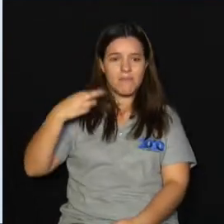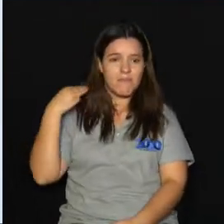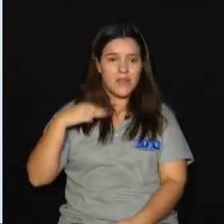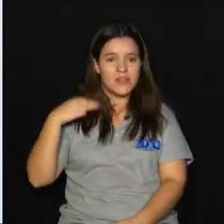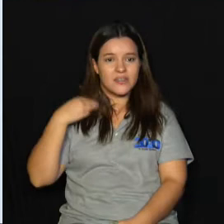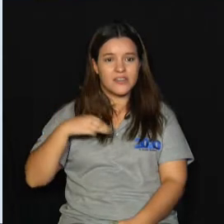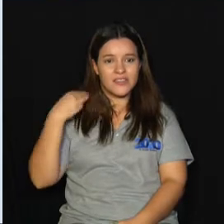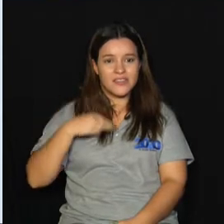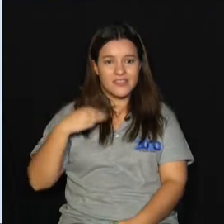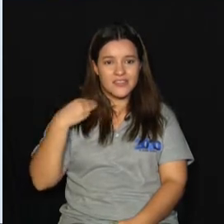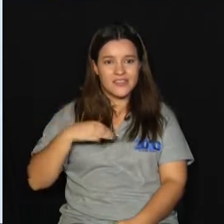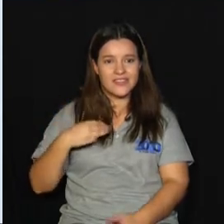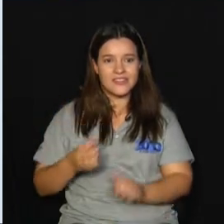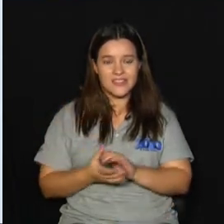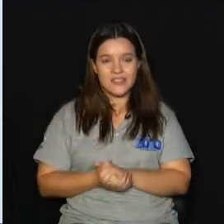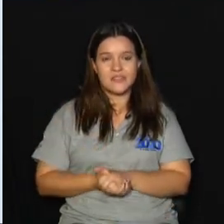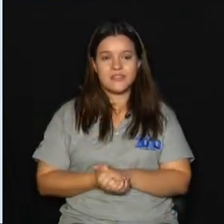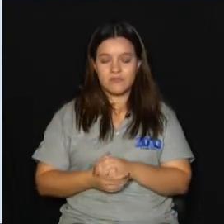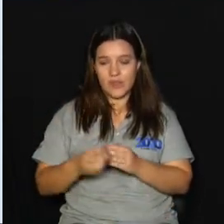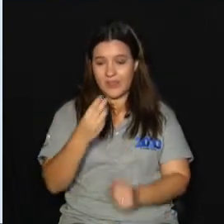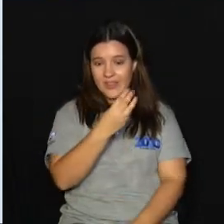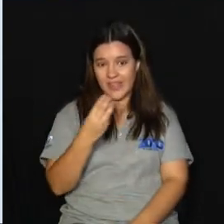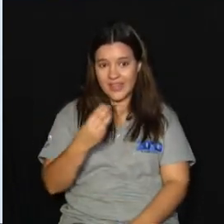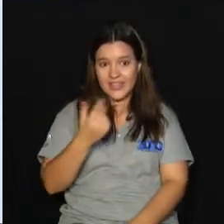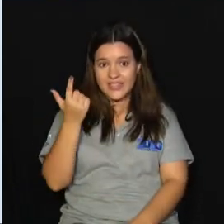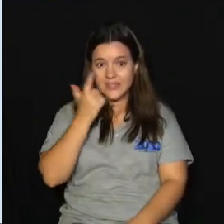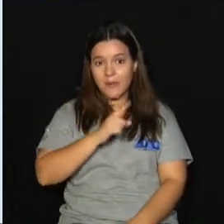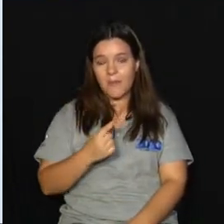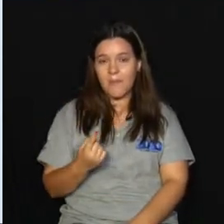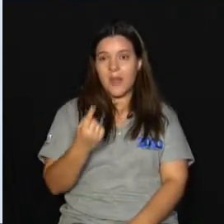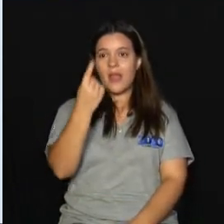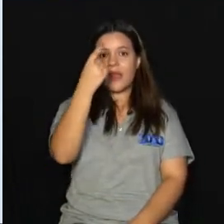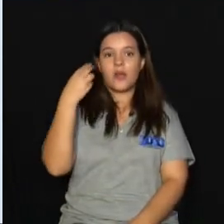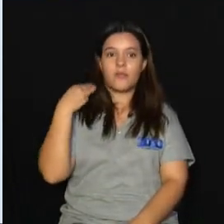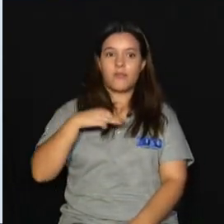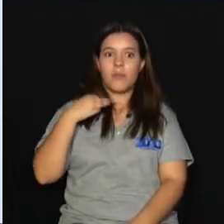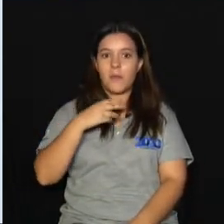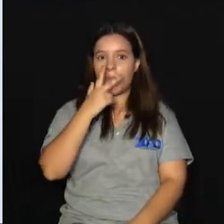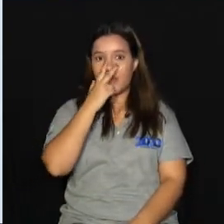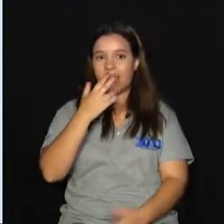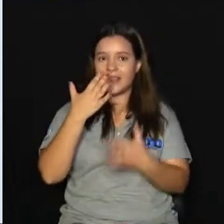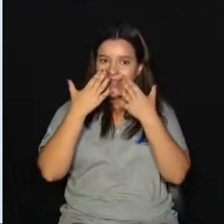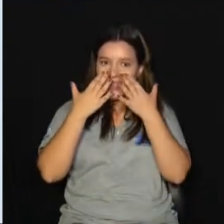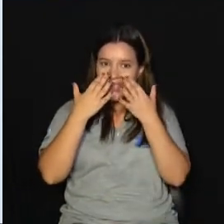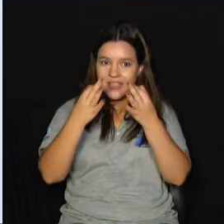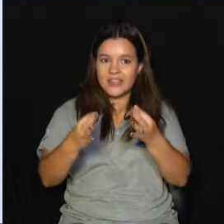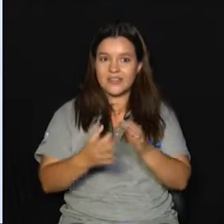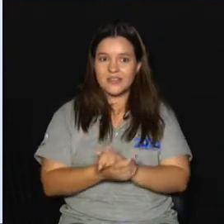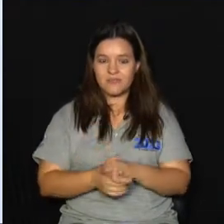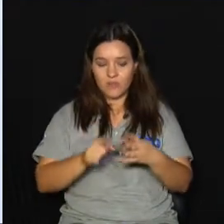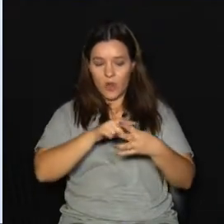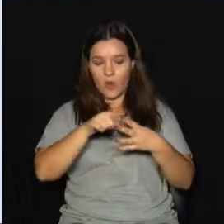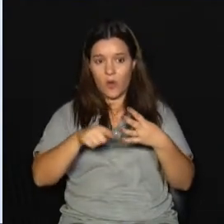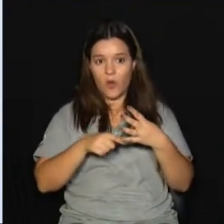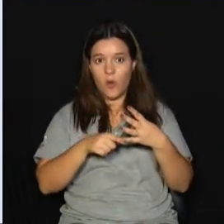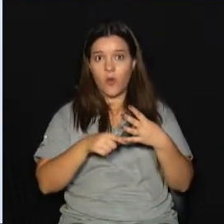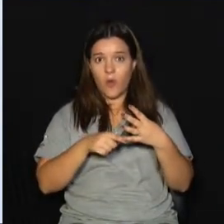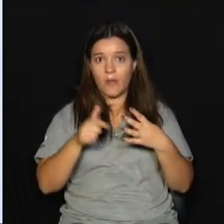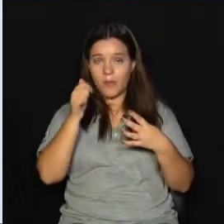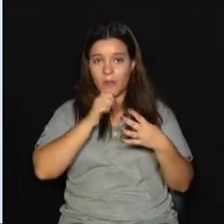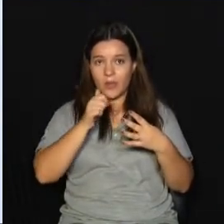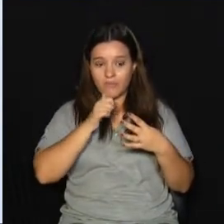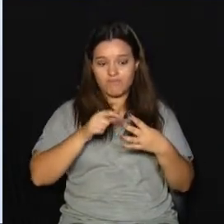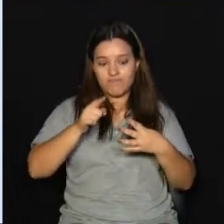todos os outros 33 que foram eleitos. Então, chama muita atenção o recorde de mulheres eleitas, mas também o fato de uma mulher ter